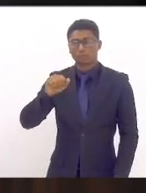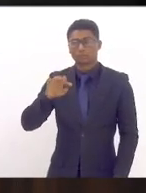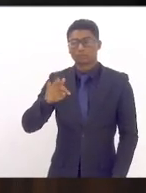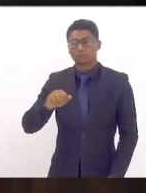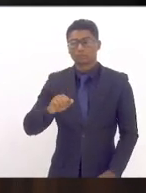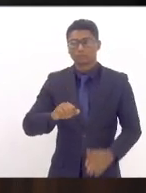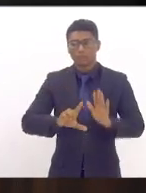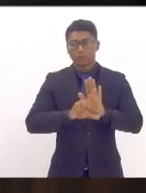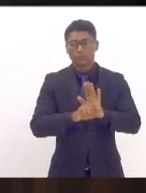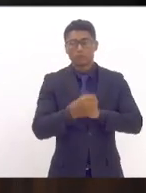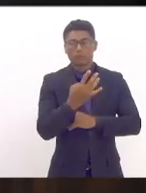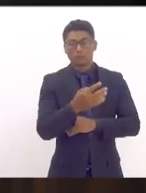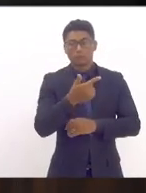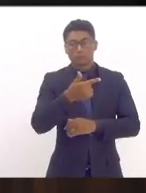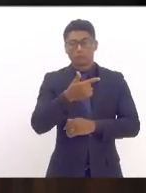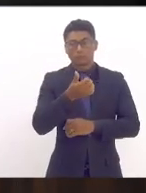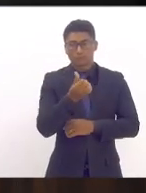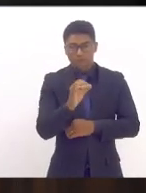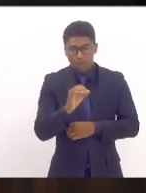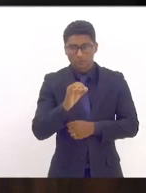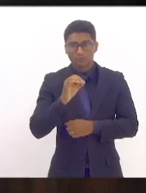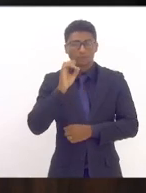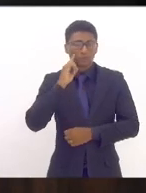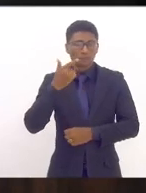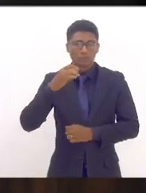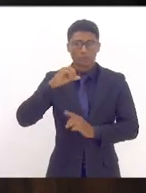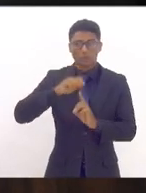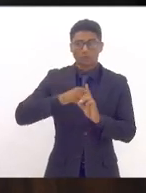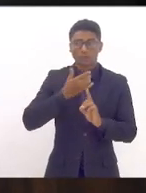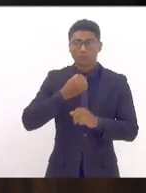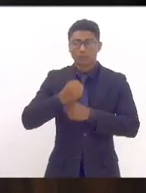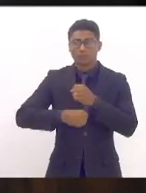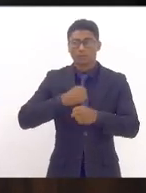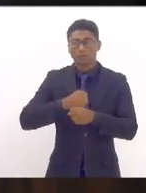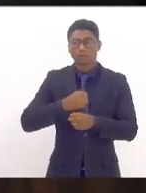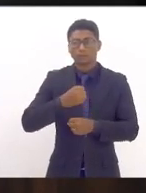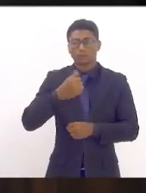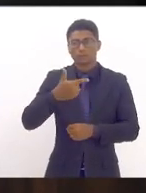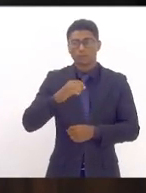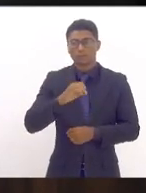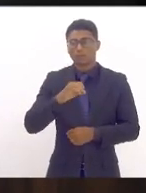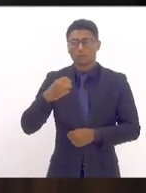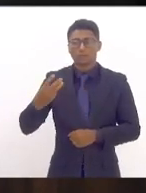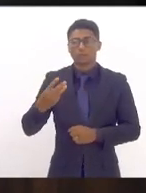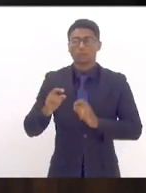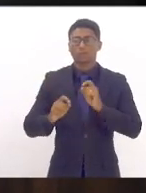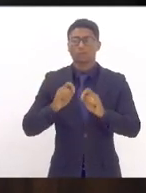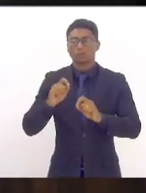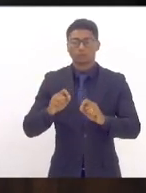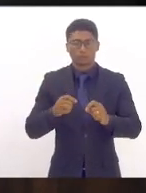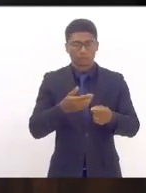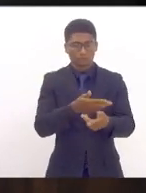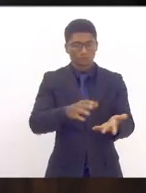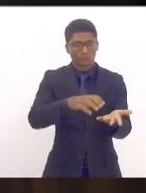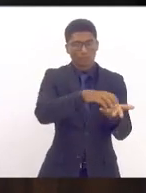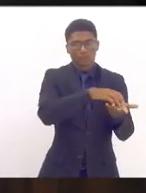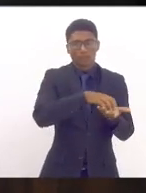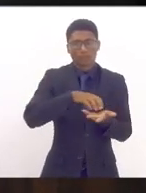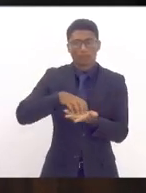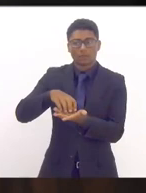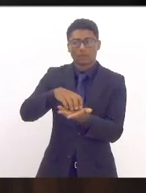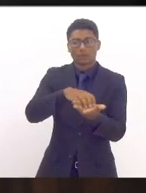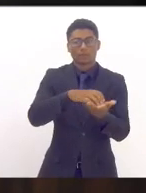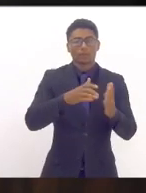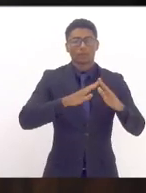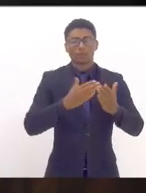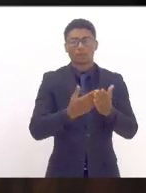4.260 de 29 de Dezembro de 2003 que autoriza a utilização das unidades que integram a rede estadual de ensino